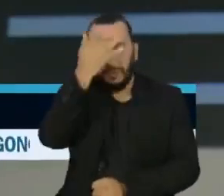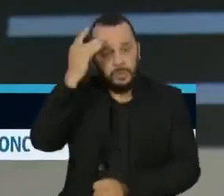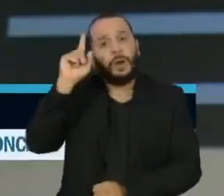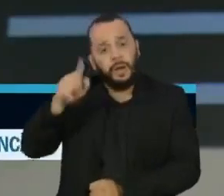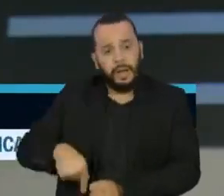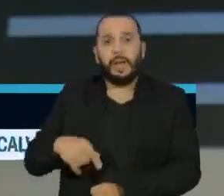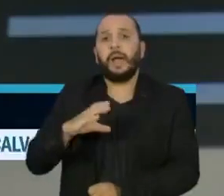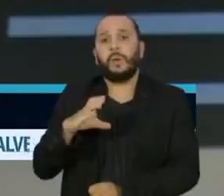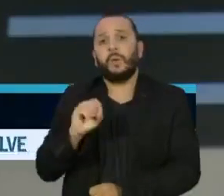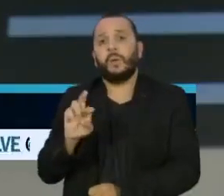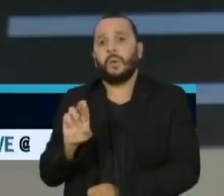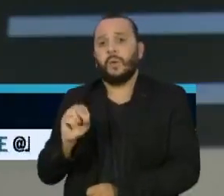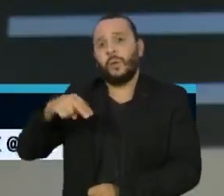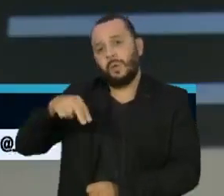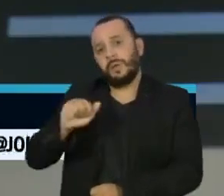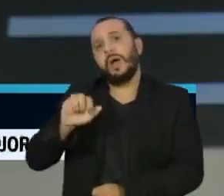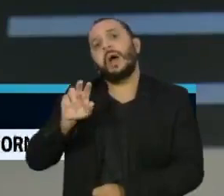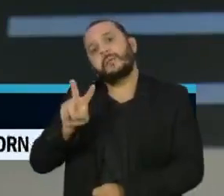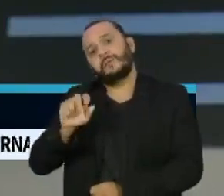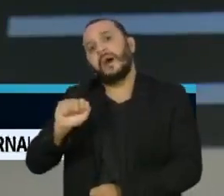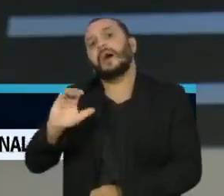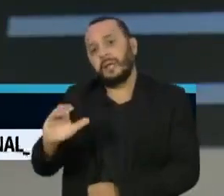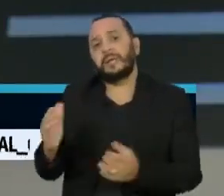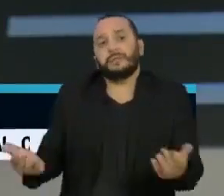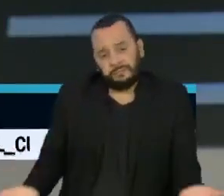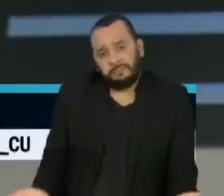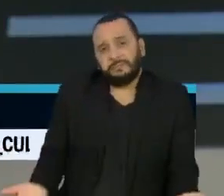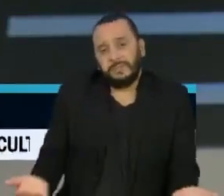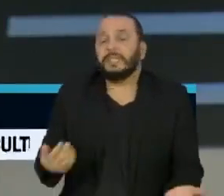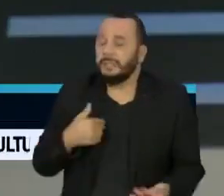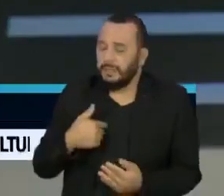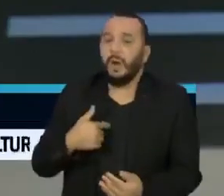dessa vacina. Né? E, portanto, daqui para frente, eu espero